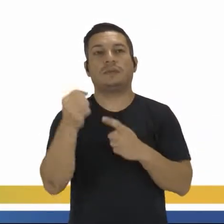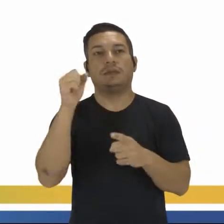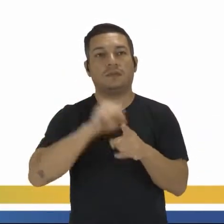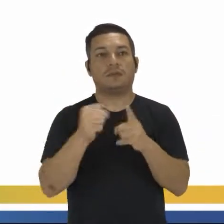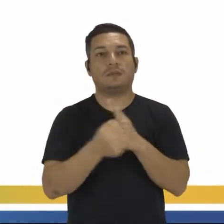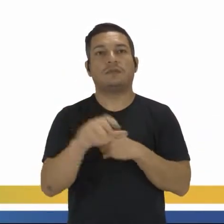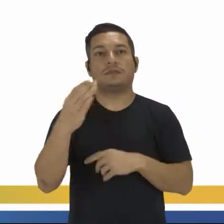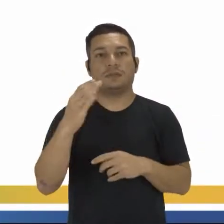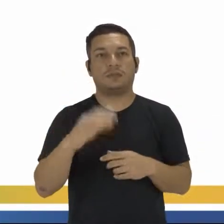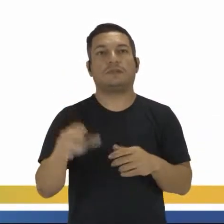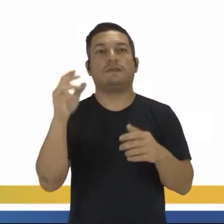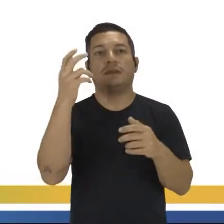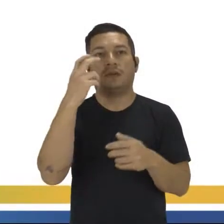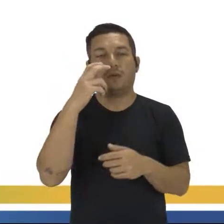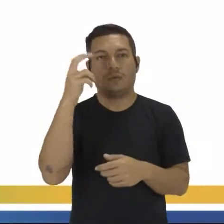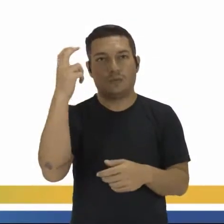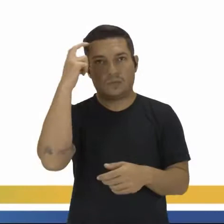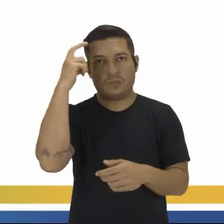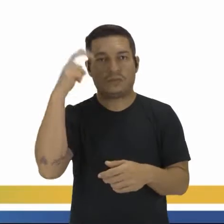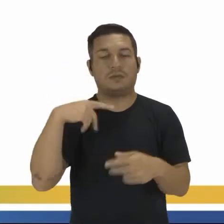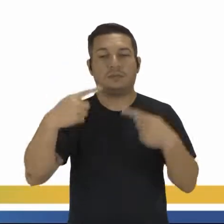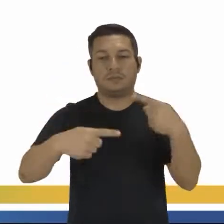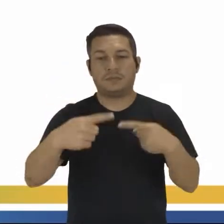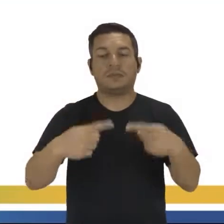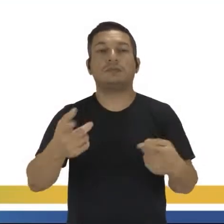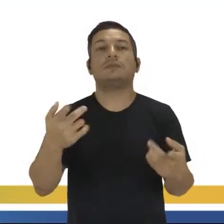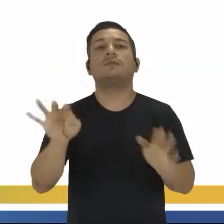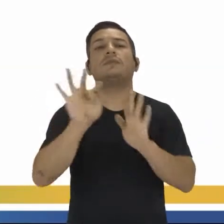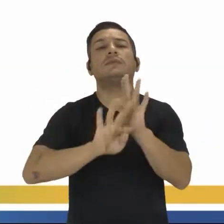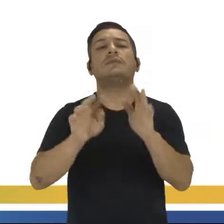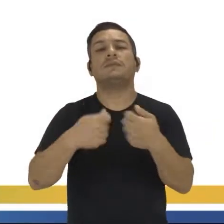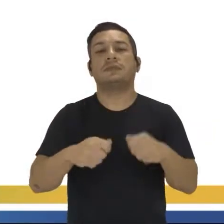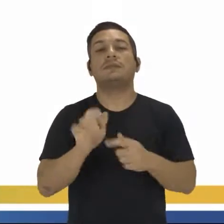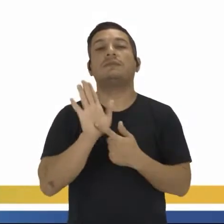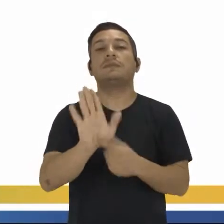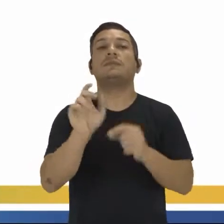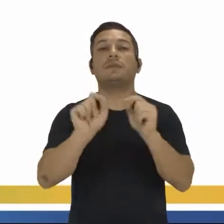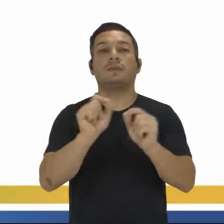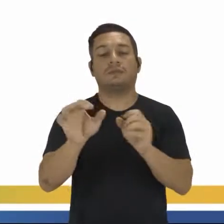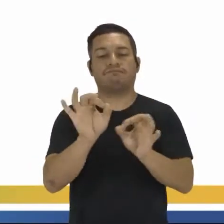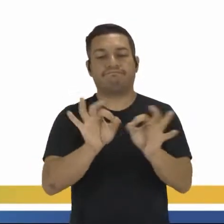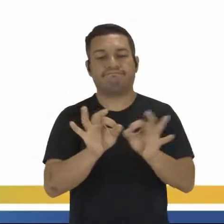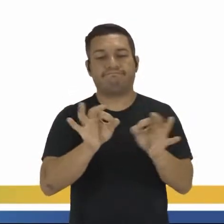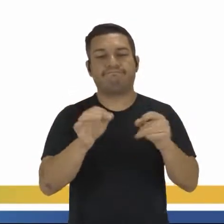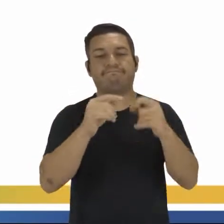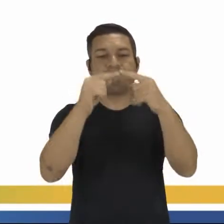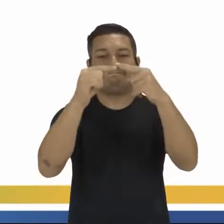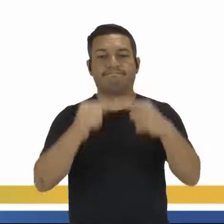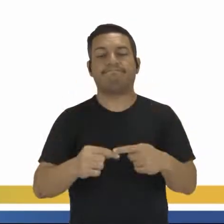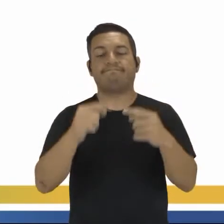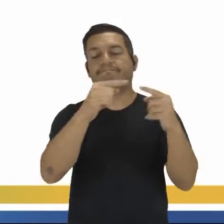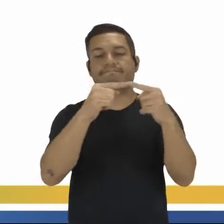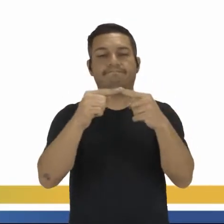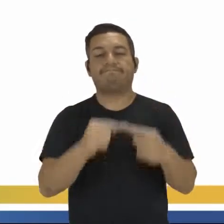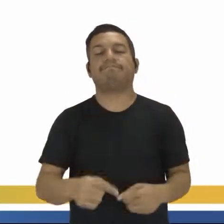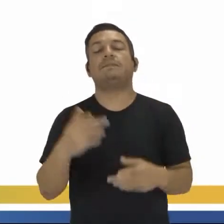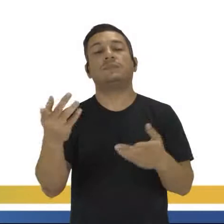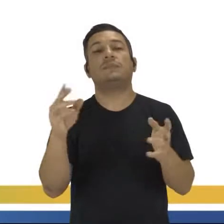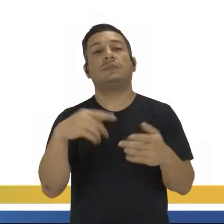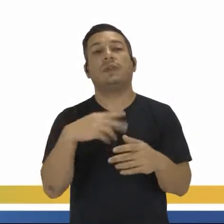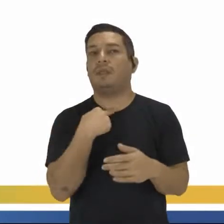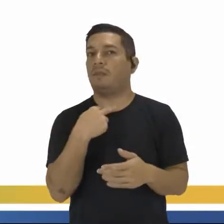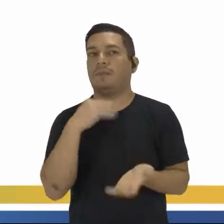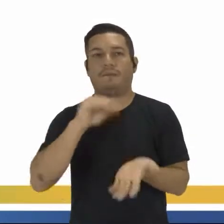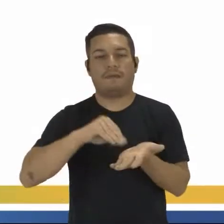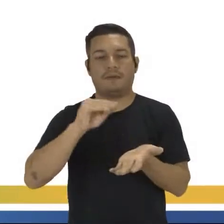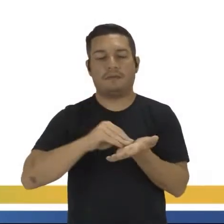ou política. E o que é que esse texto deve apresentar enquanto estrutura? Quais são os elementos que não podem faltar no